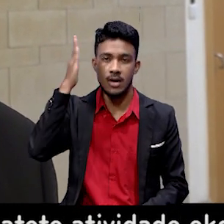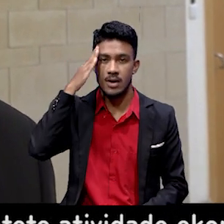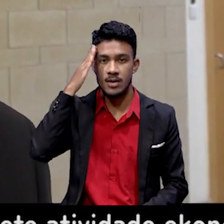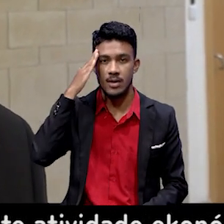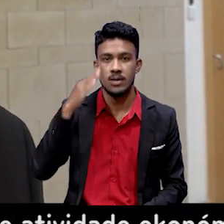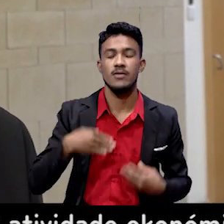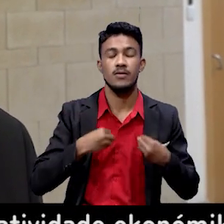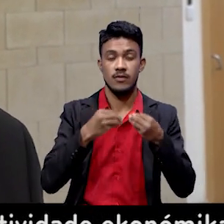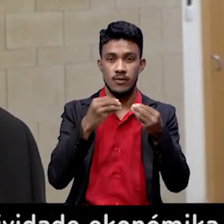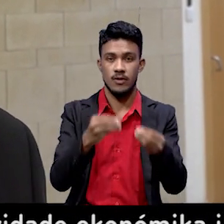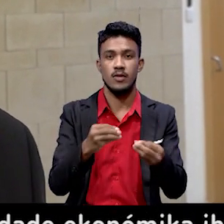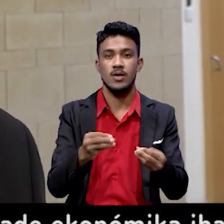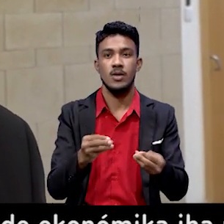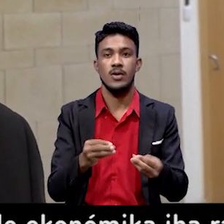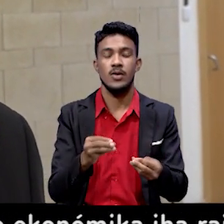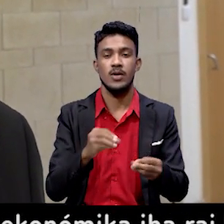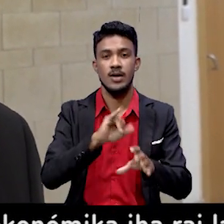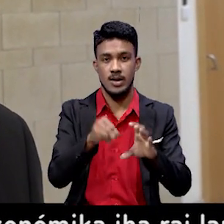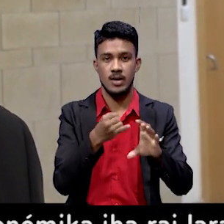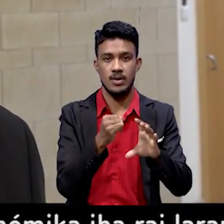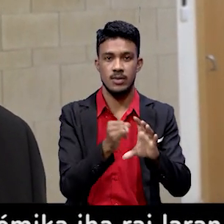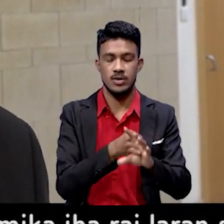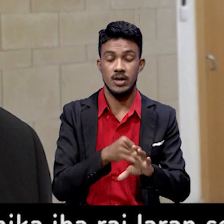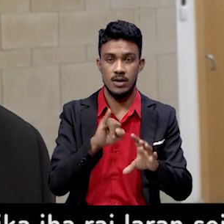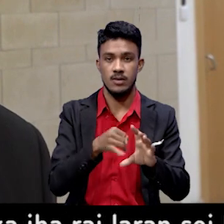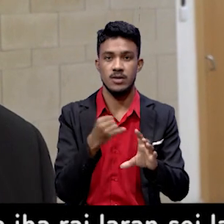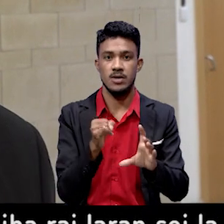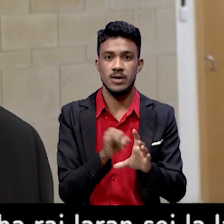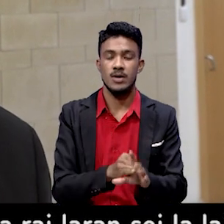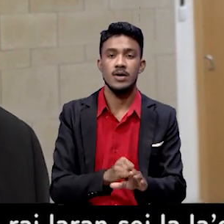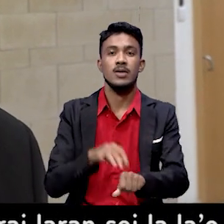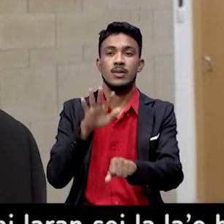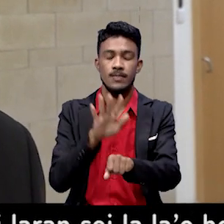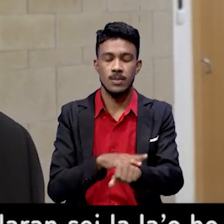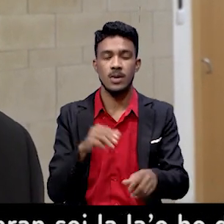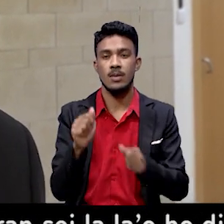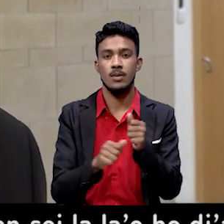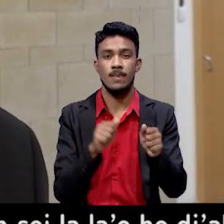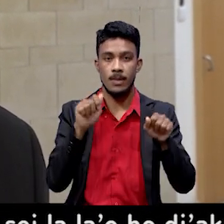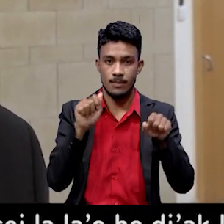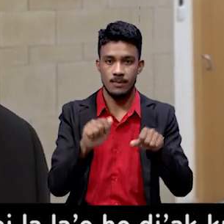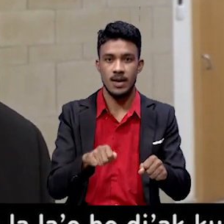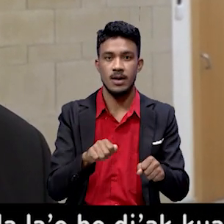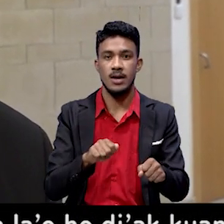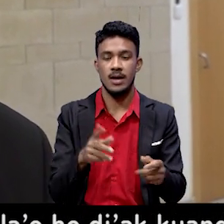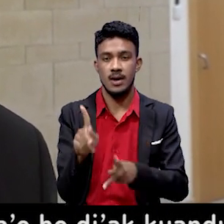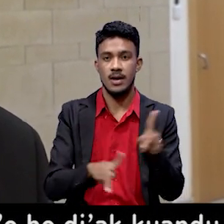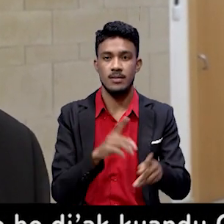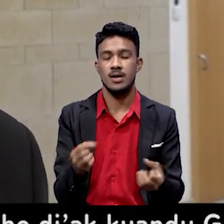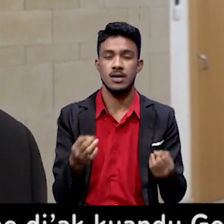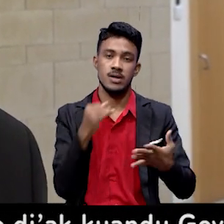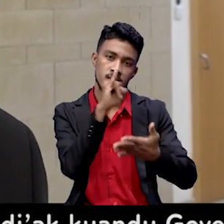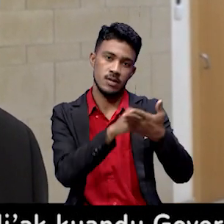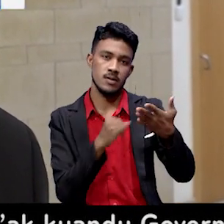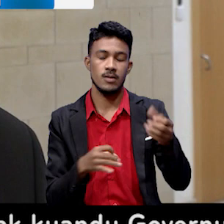temos Recebido e que tenha sido e que tem sido transmitidas por outras por outras grandes figuras